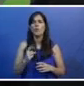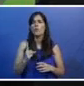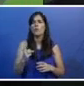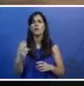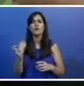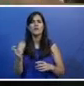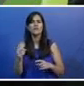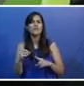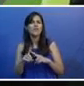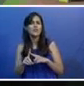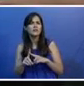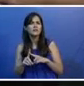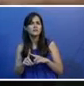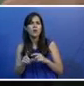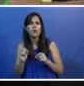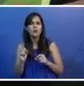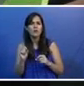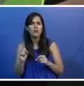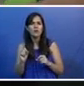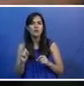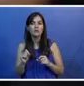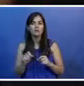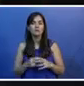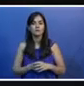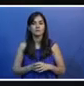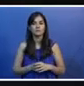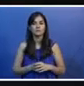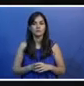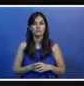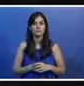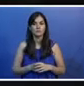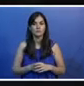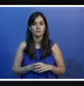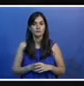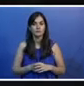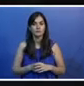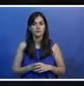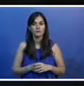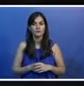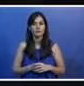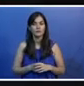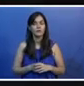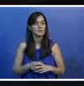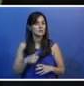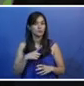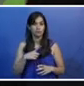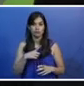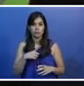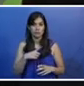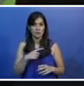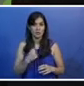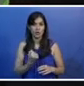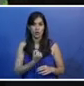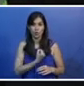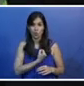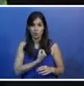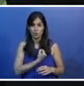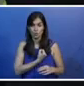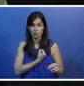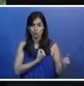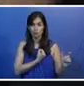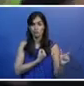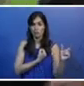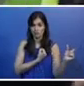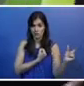vez, vale lembrar que quando não tem letra aqui, quando não tem coeficiente na